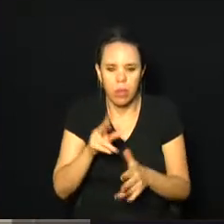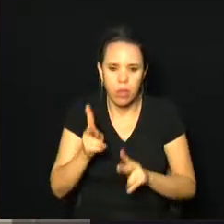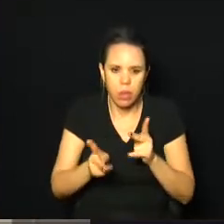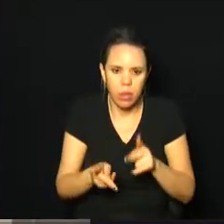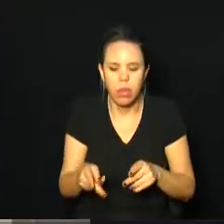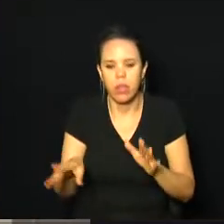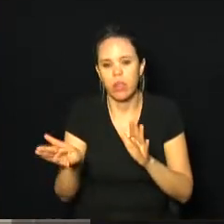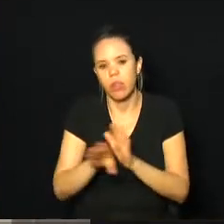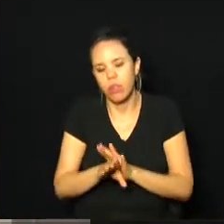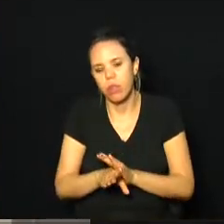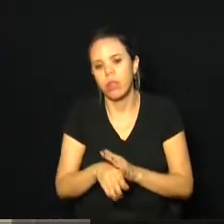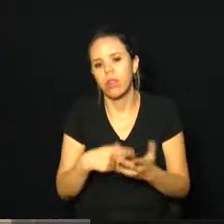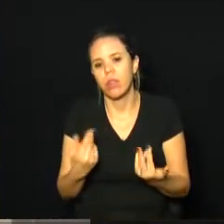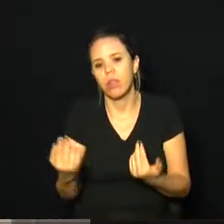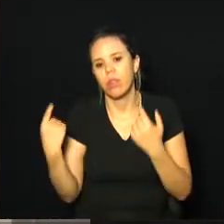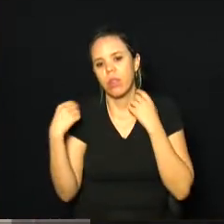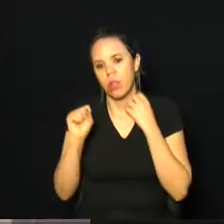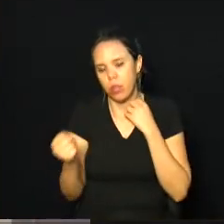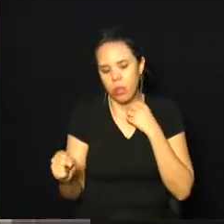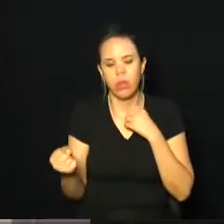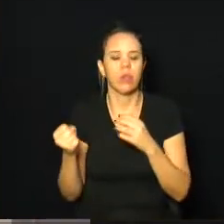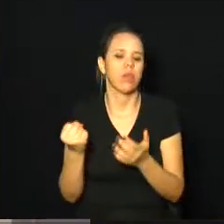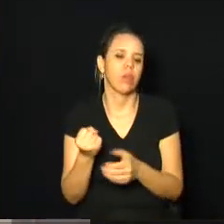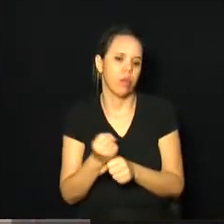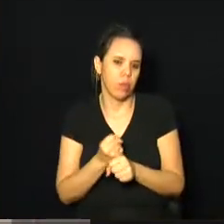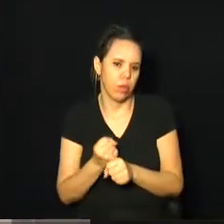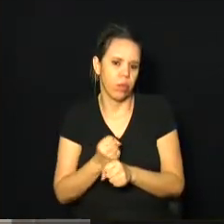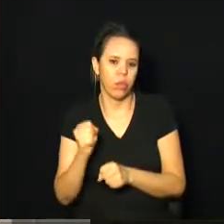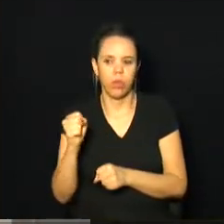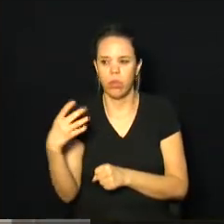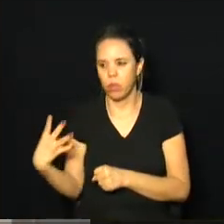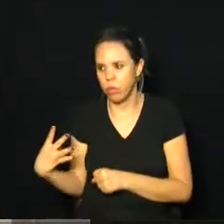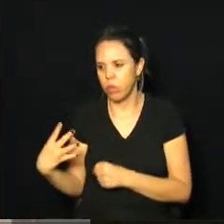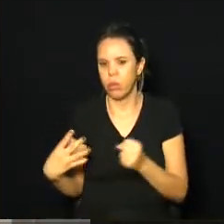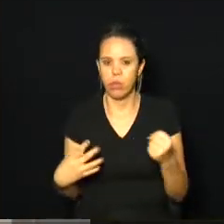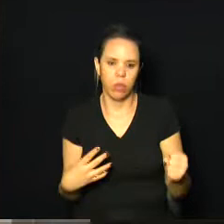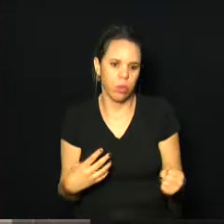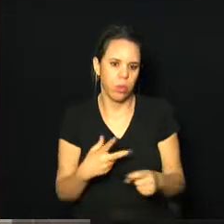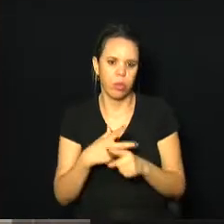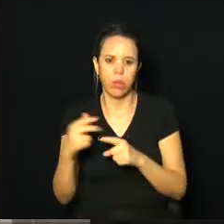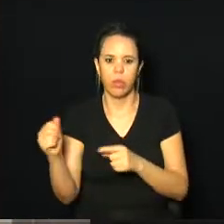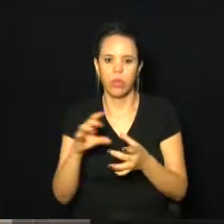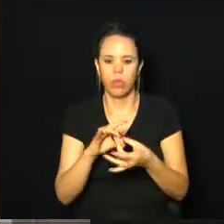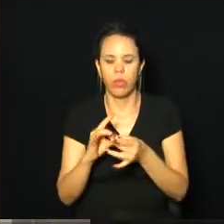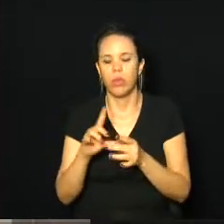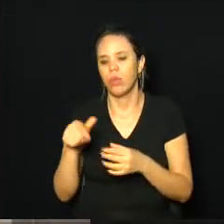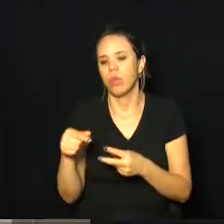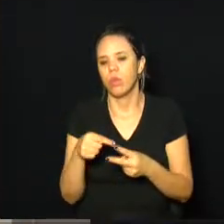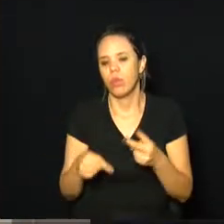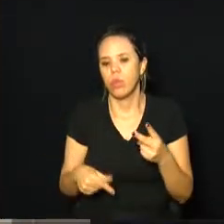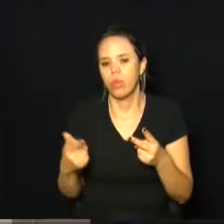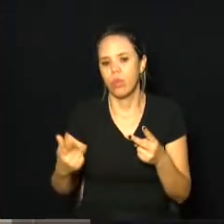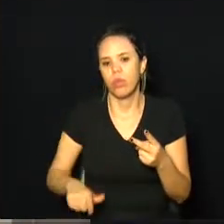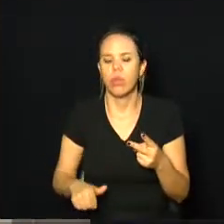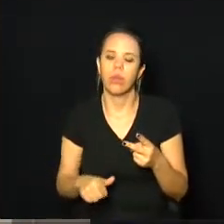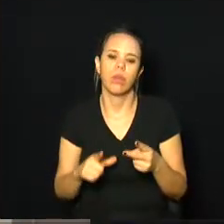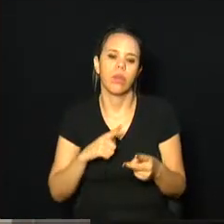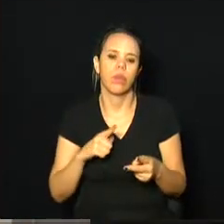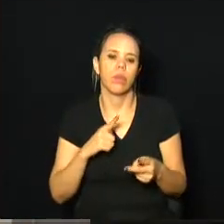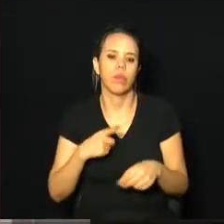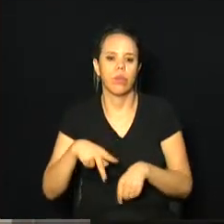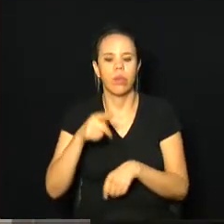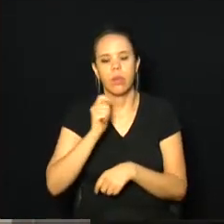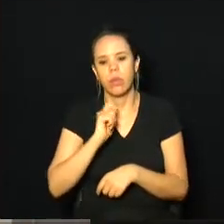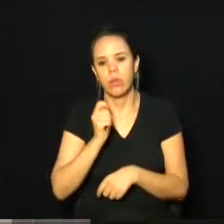sempre chegando, como chegou em 88, em 84, 88, foram bicampeões olímpicos seguidos. Você tem a Argentina, que